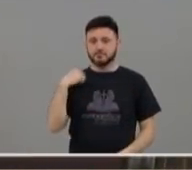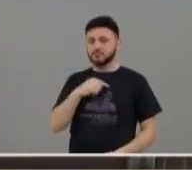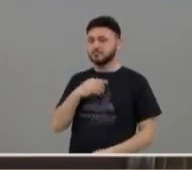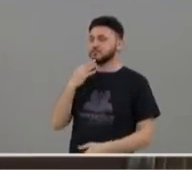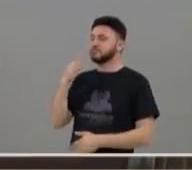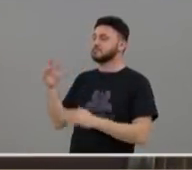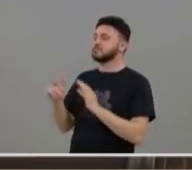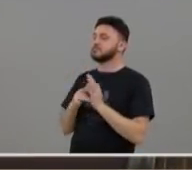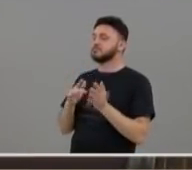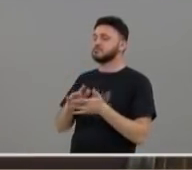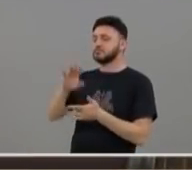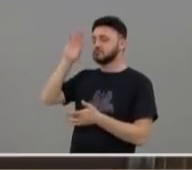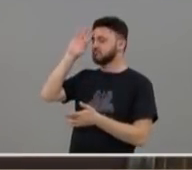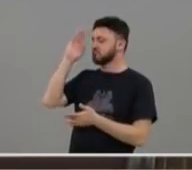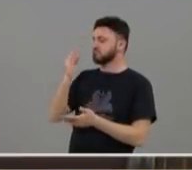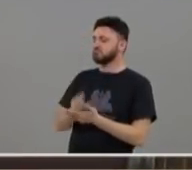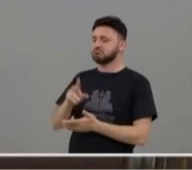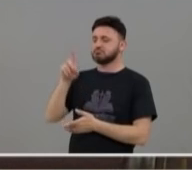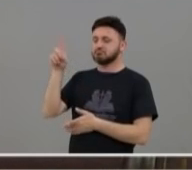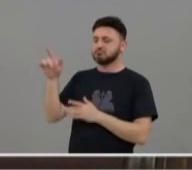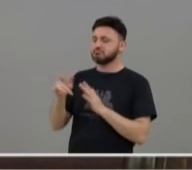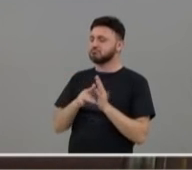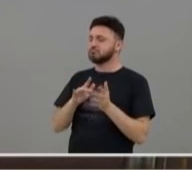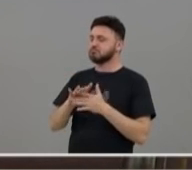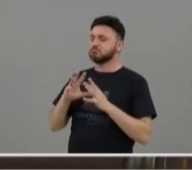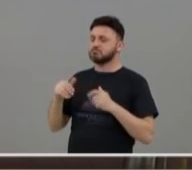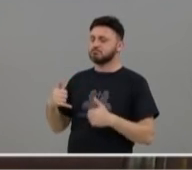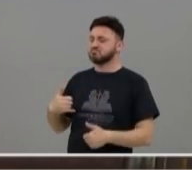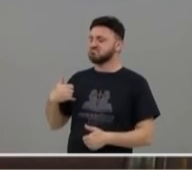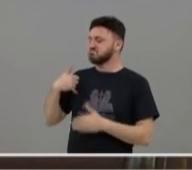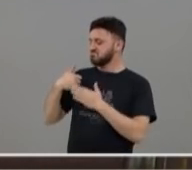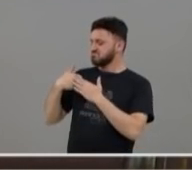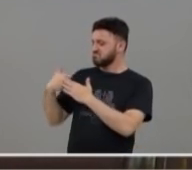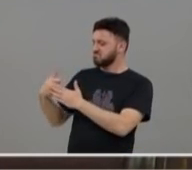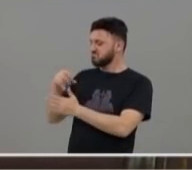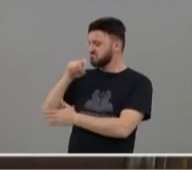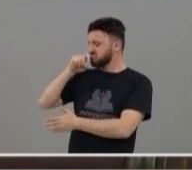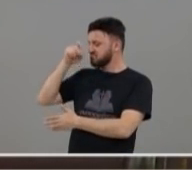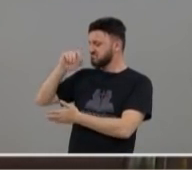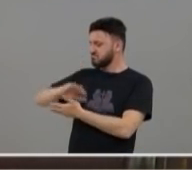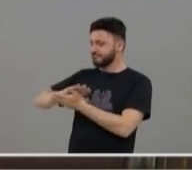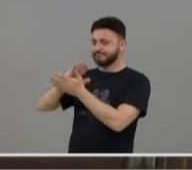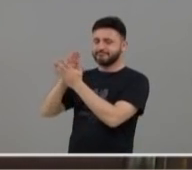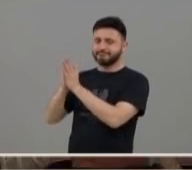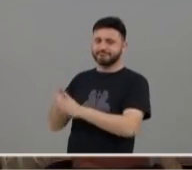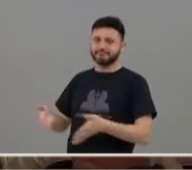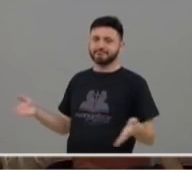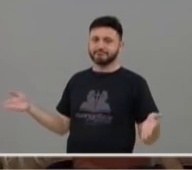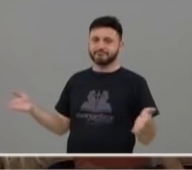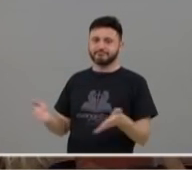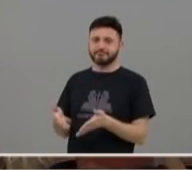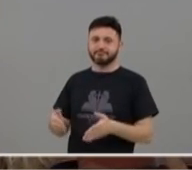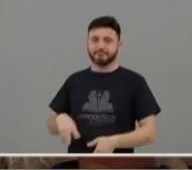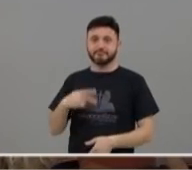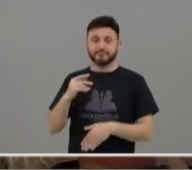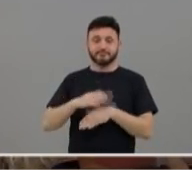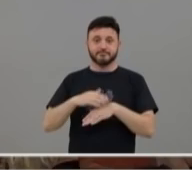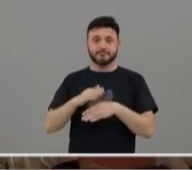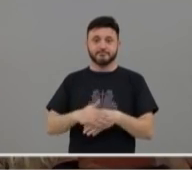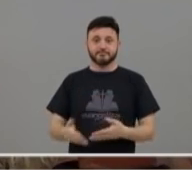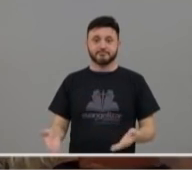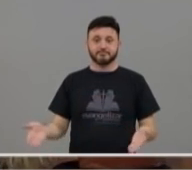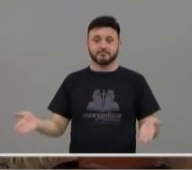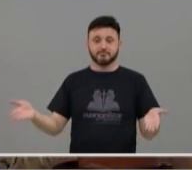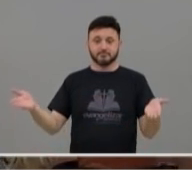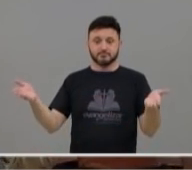Jesus, que todo orgulho possa ser aniquilado nesse momento. Erga as suas mãos